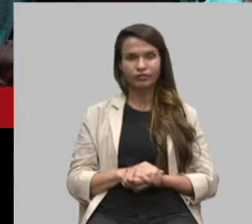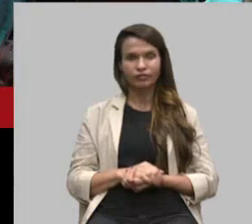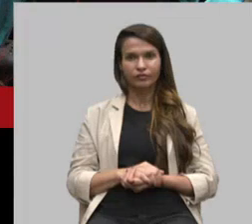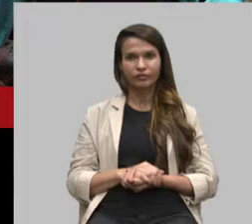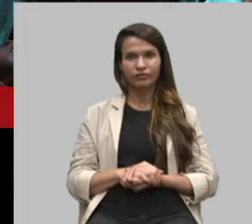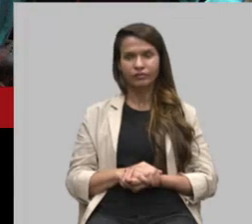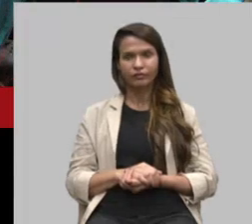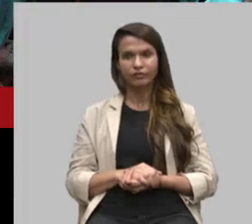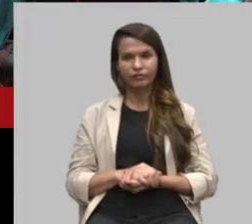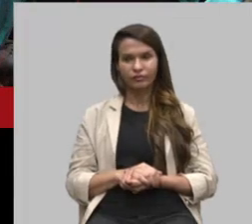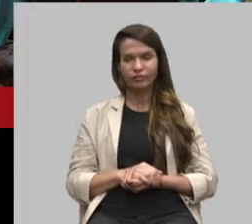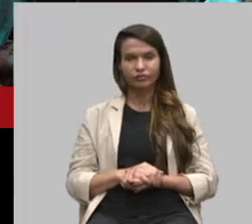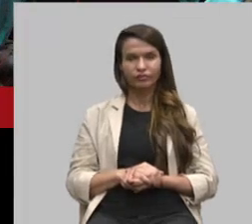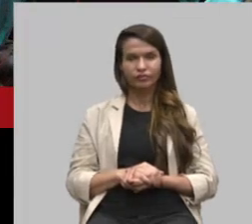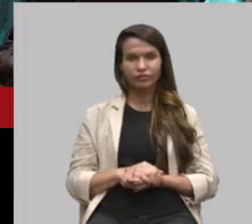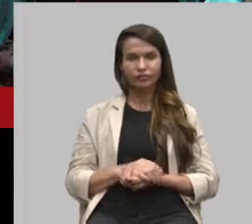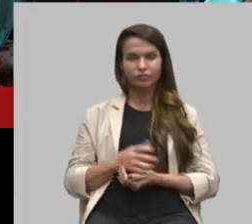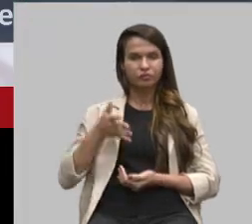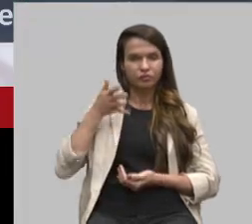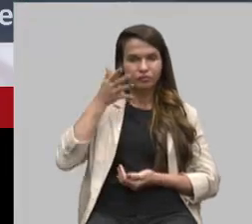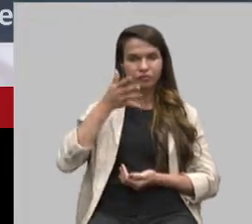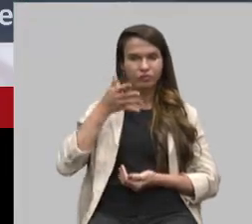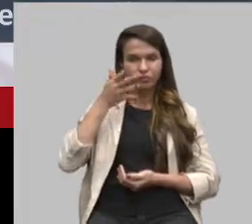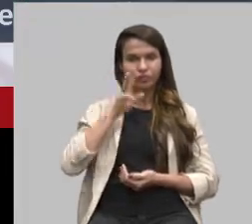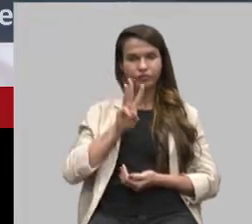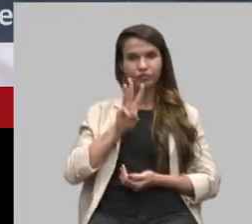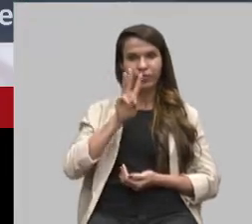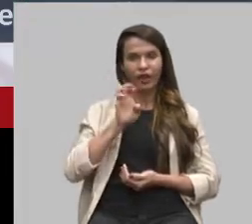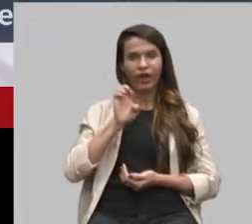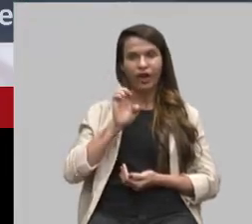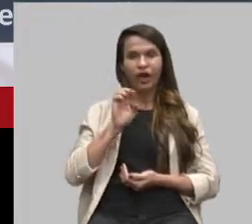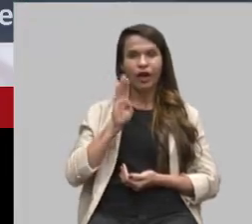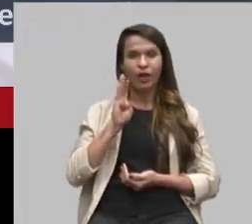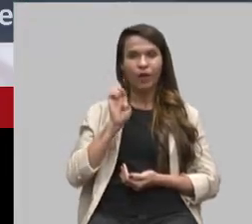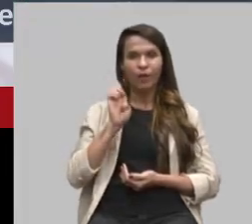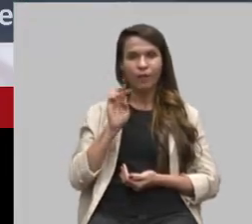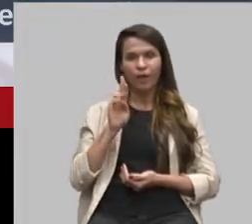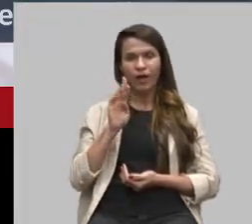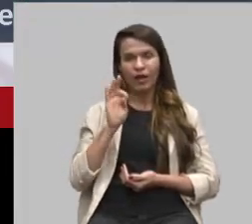com a palavra elbert para anunciar o resultado da apuração dos